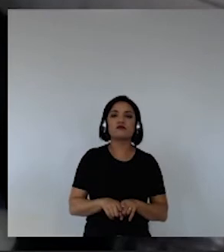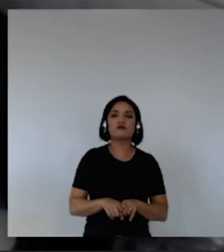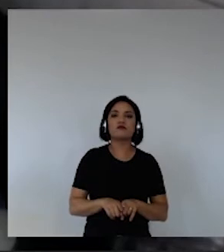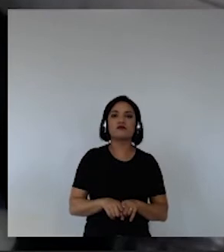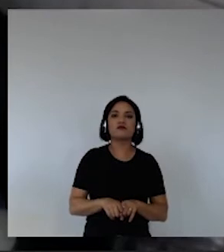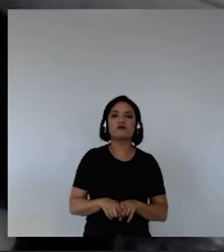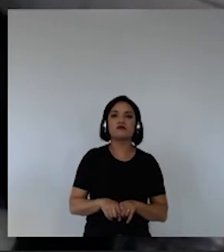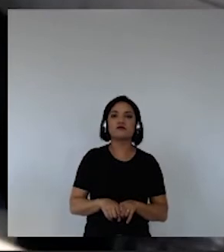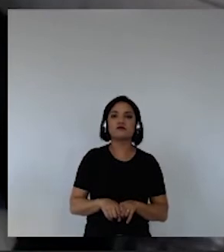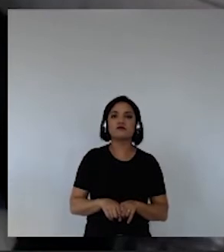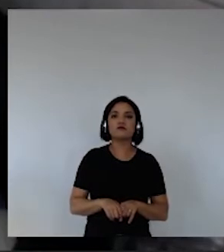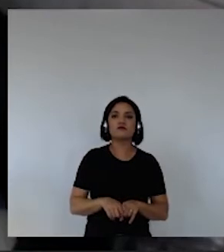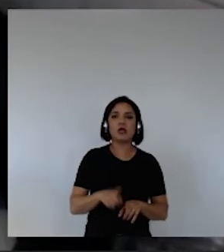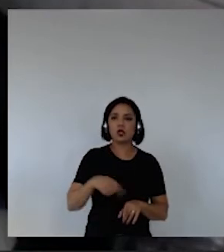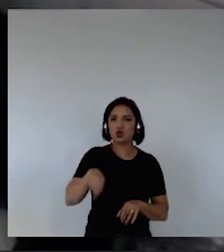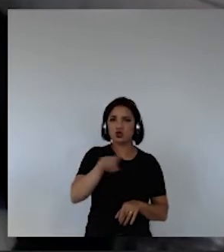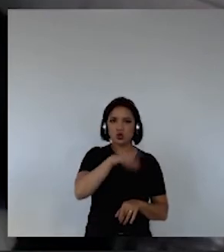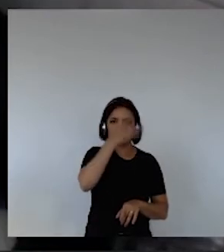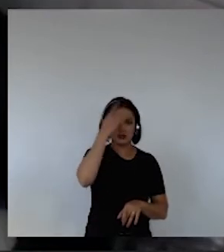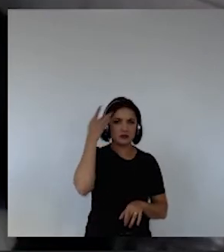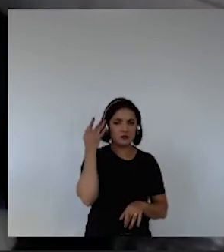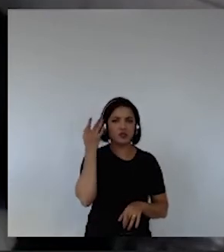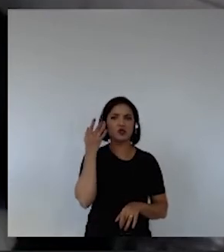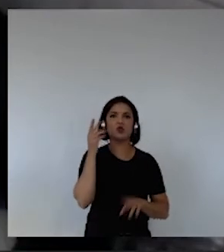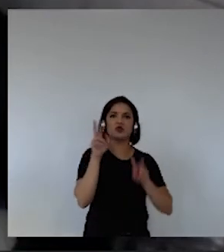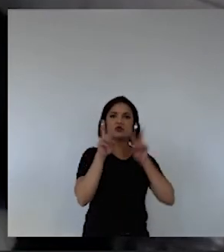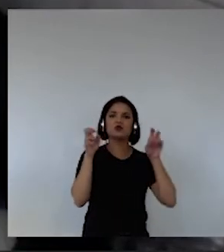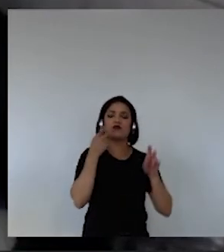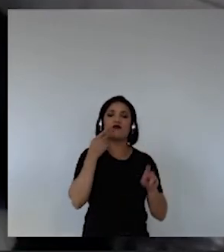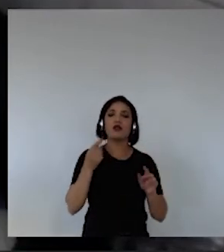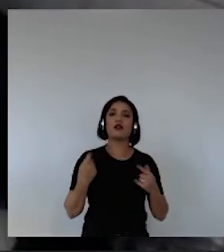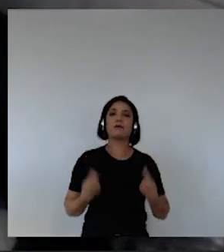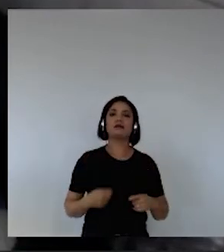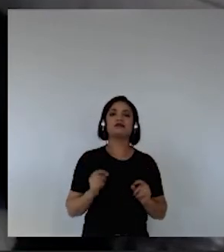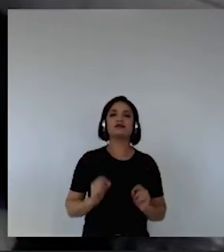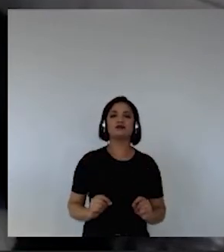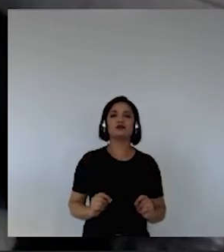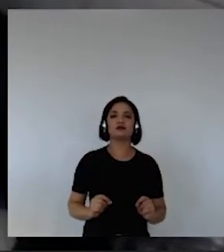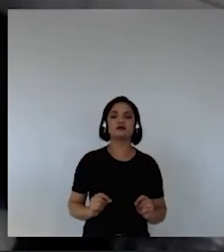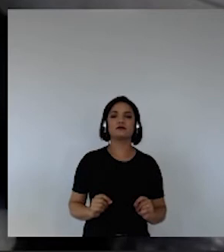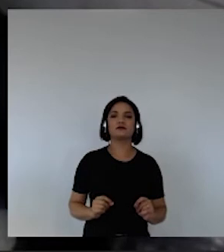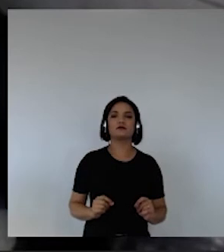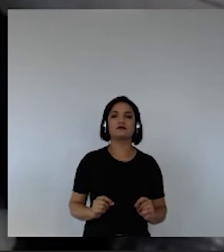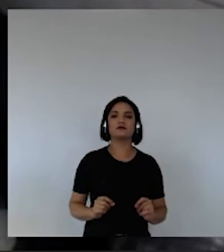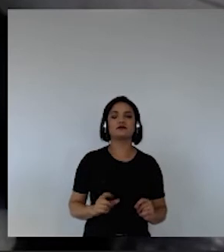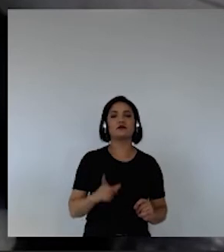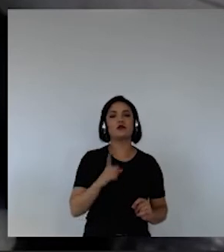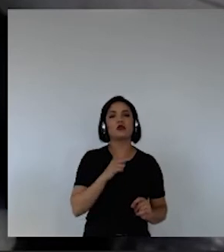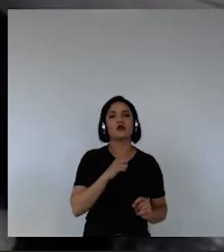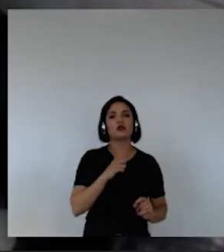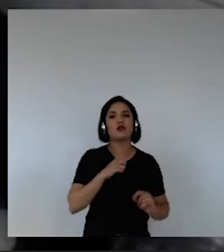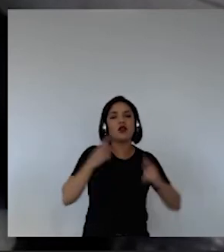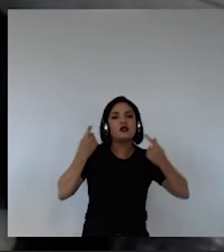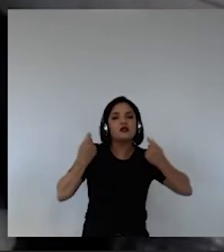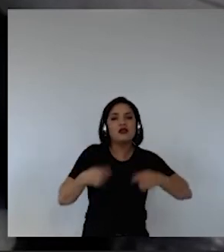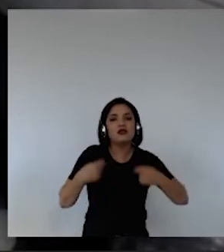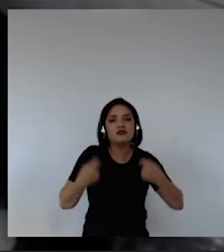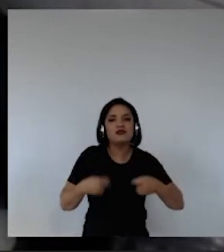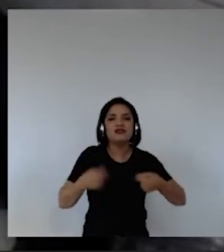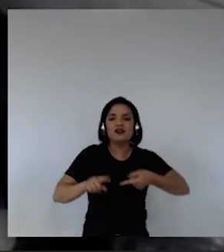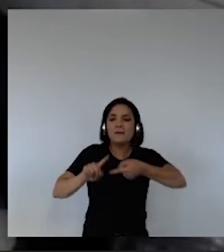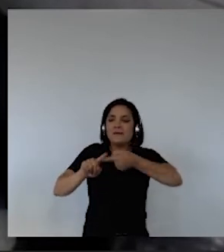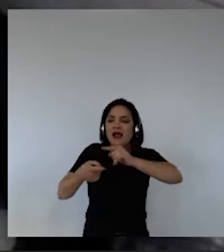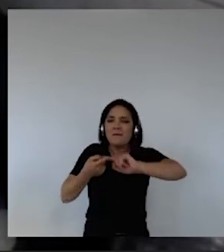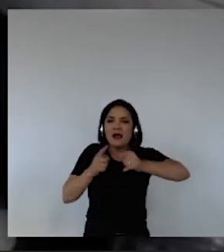dito, por todas as pessoas que tratam desse assunto, da intronização das partes, da necessidade de